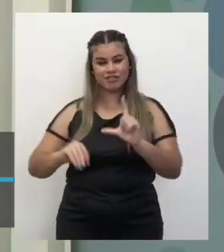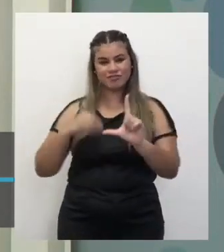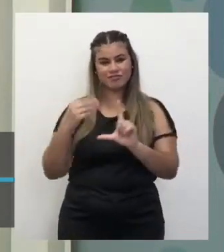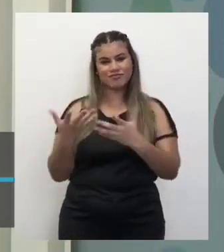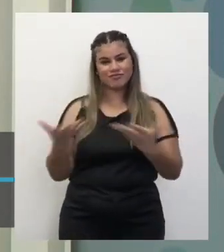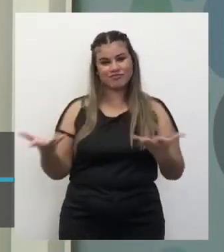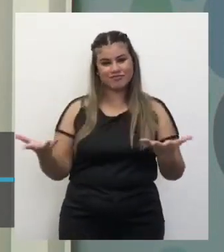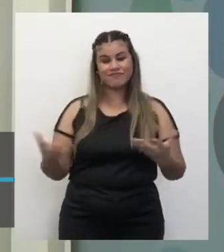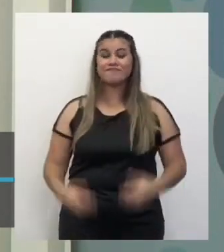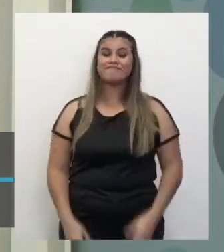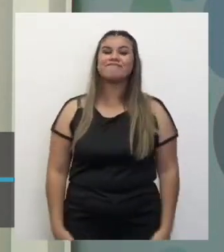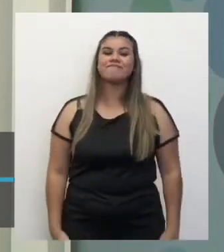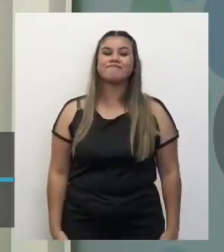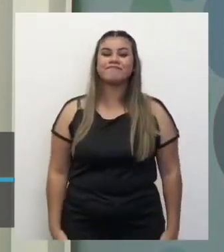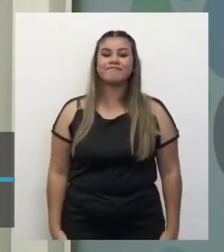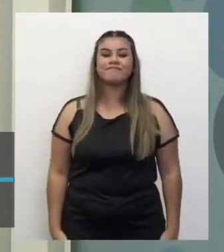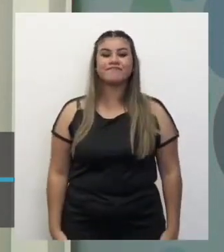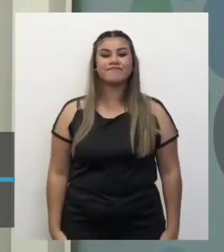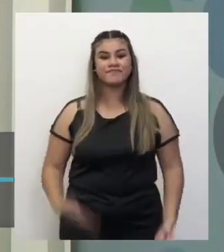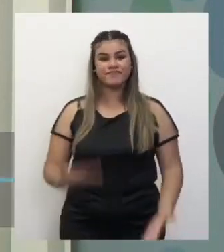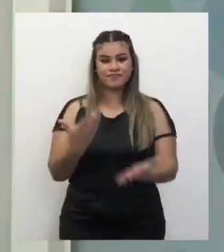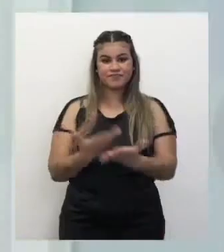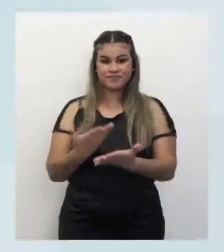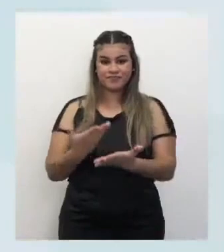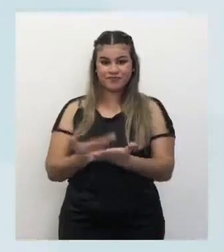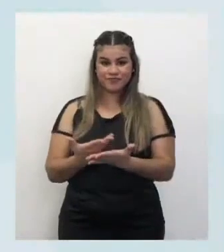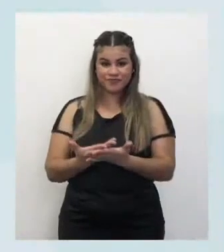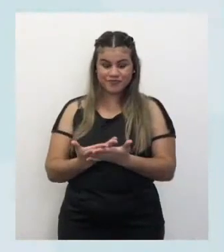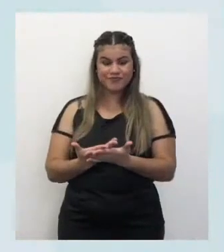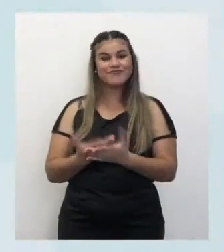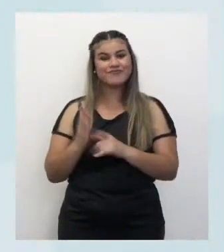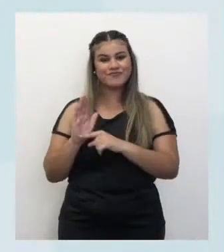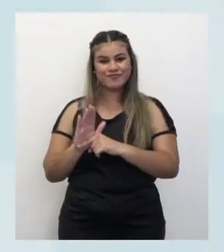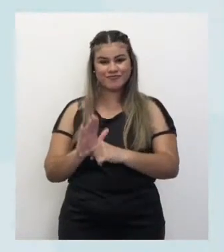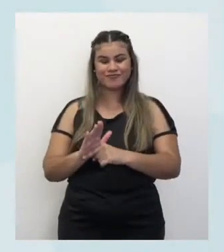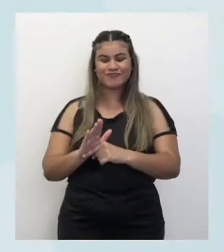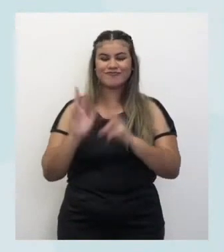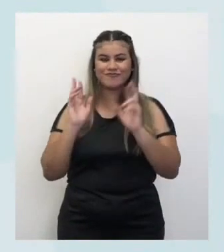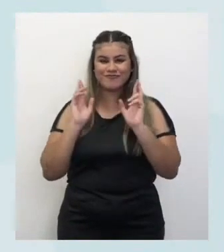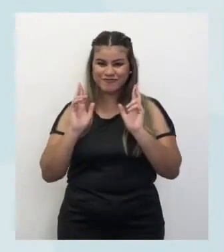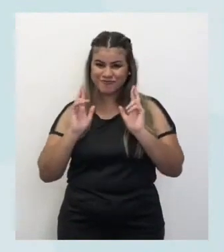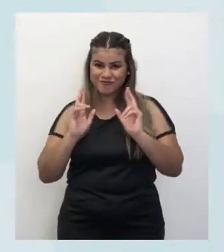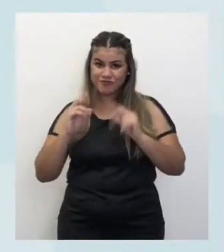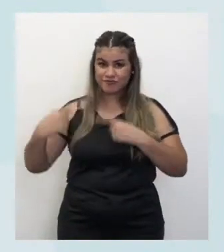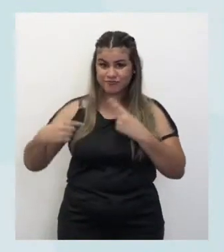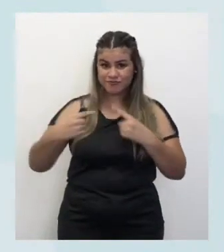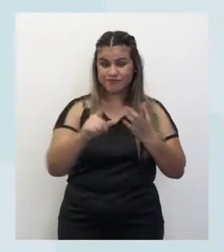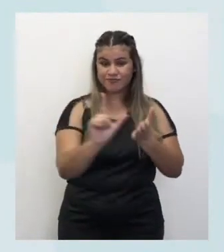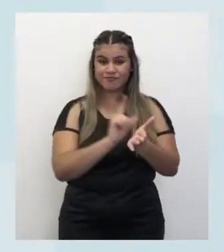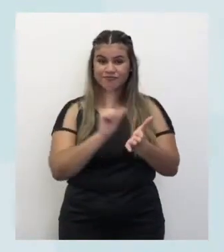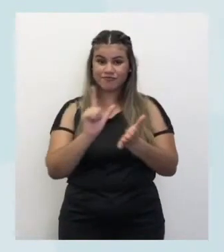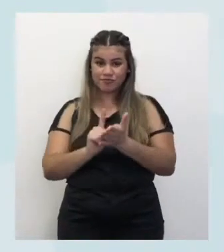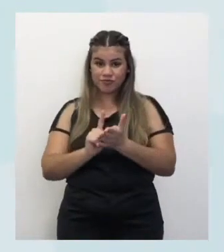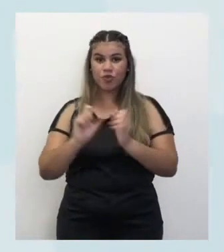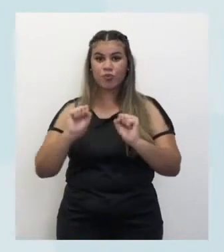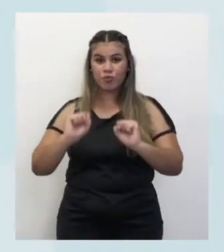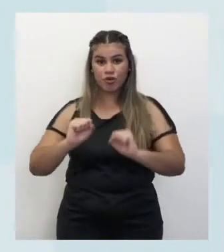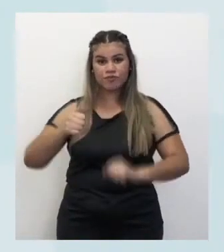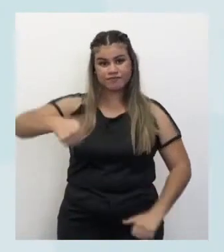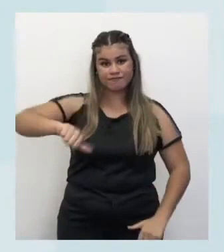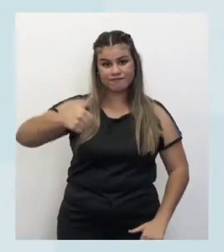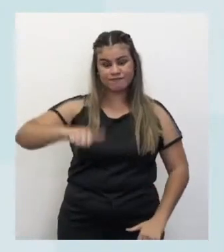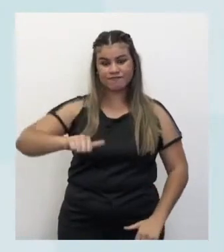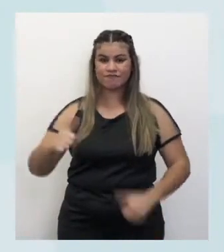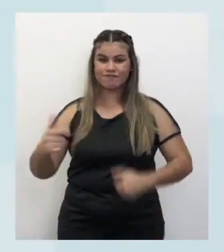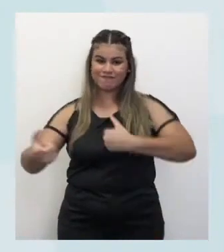conosco. Gente, esta foi a nossa aula, espero ter contribuído com vocês com esse debate, falar um pouquinho mais de literatura. Deixa a sua avaliação, o seu